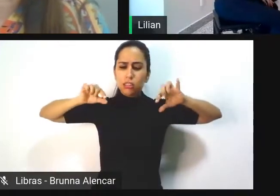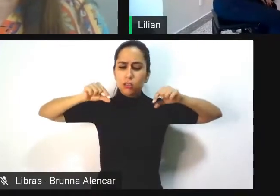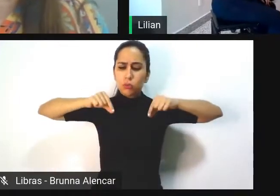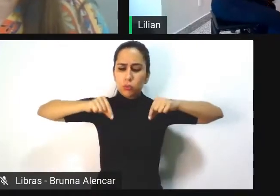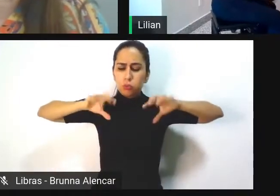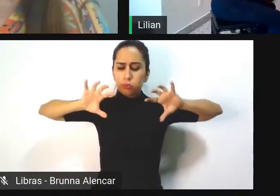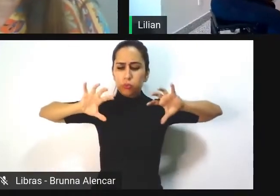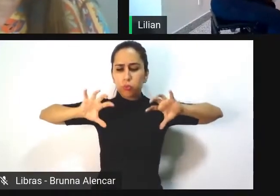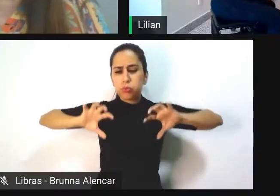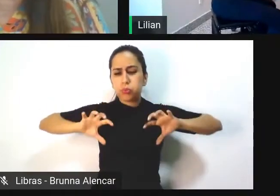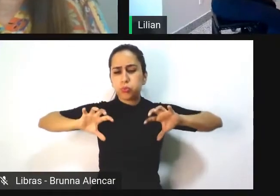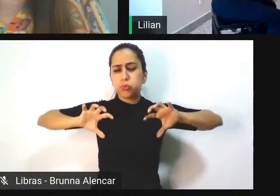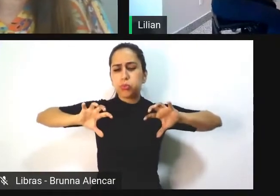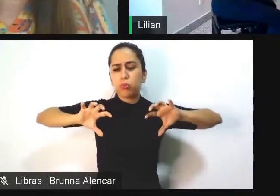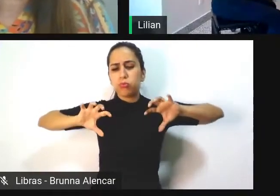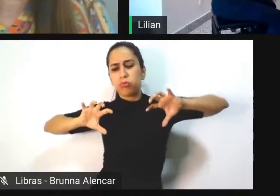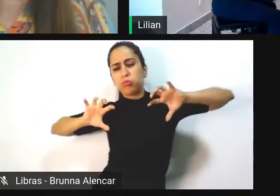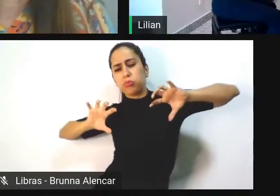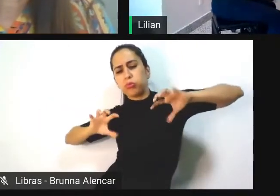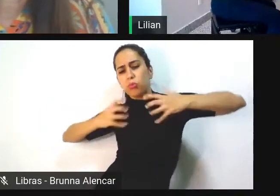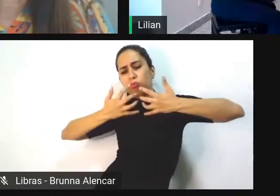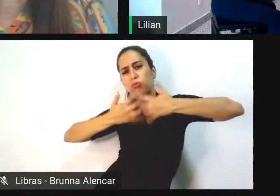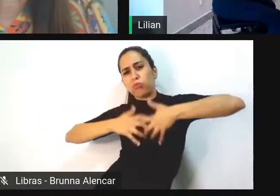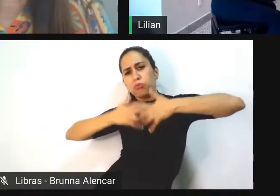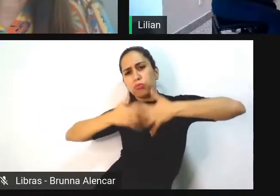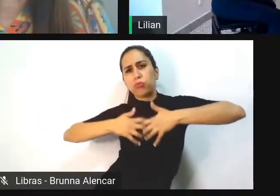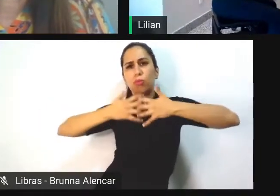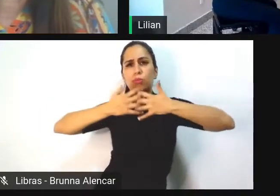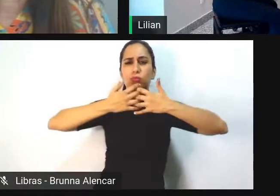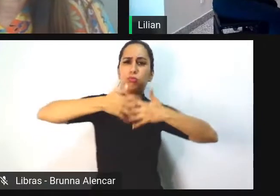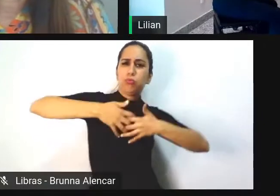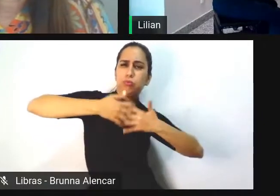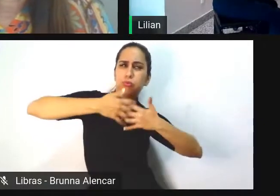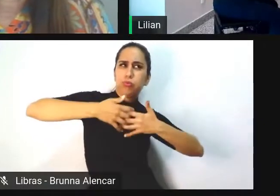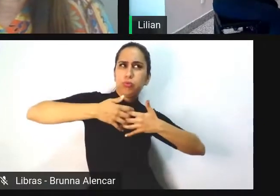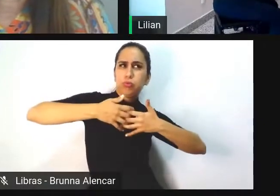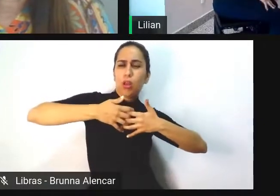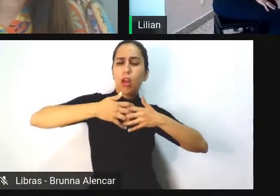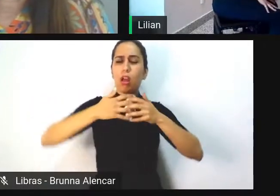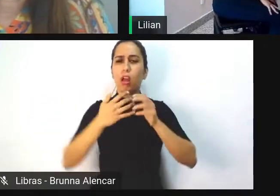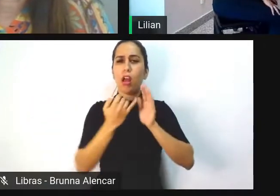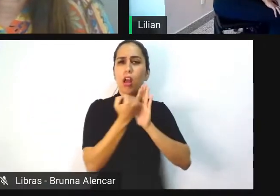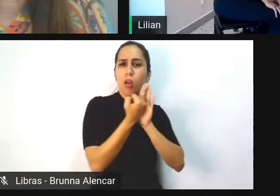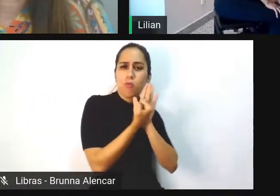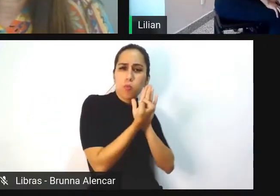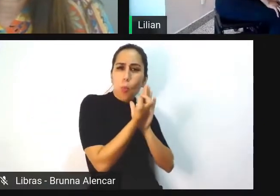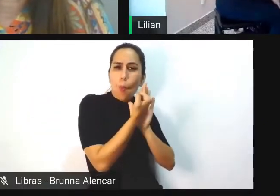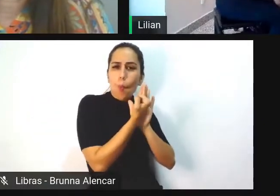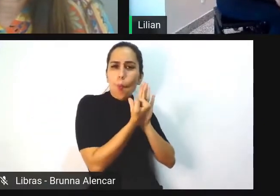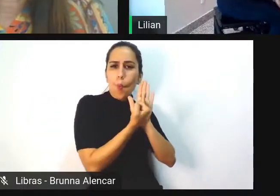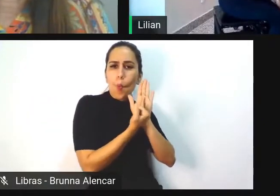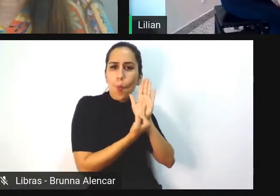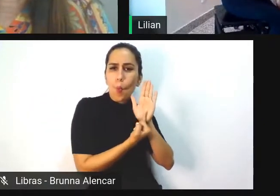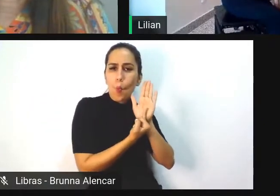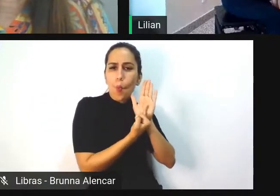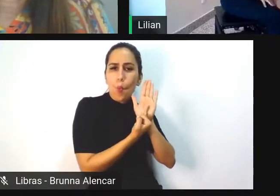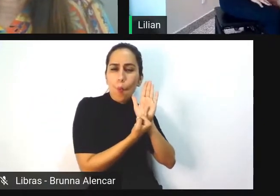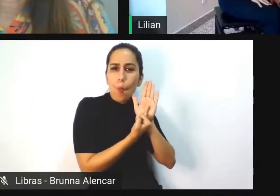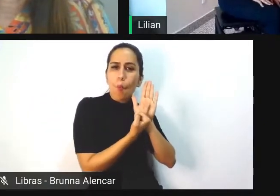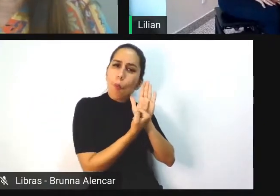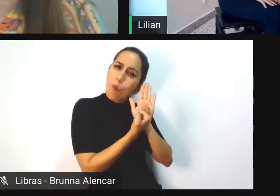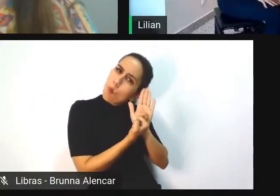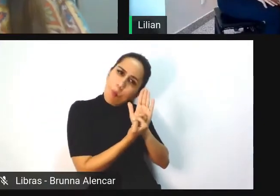está corrigindo a primeira curva da sua coluna, porque as outras entrarão em